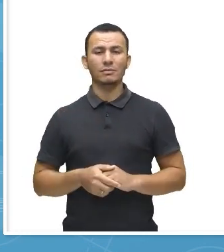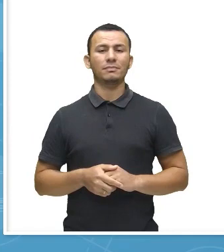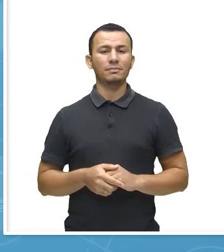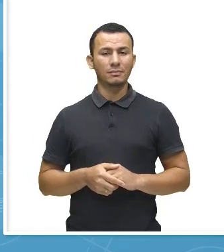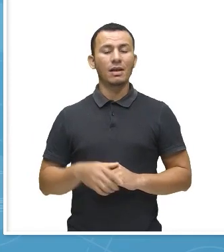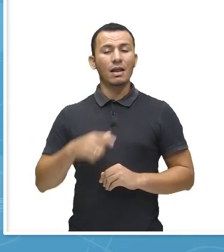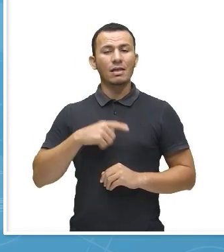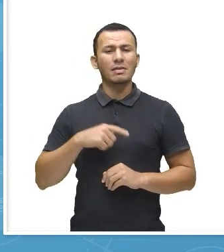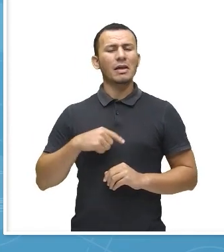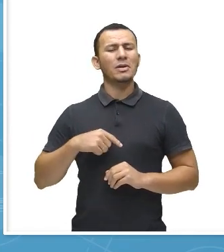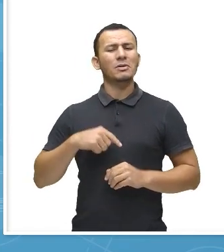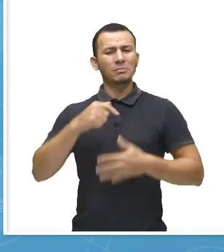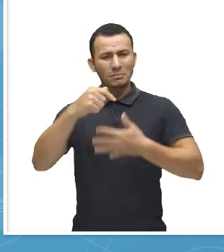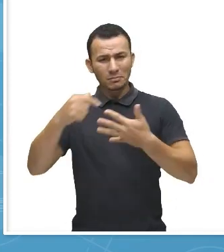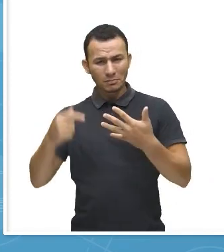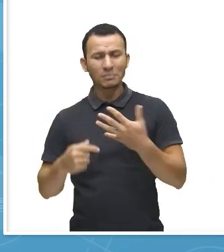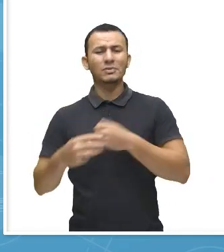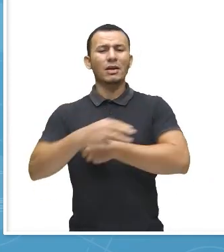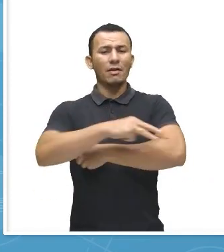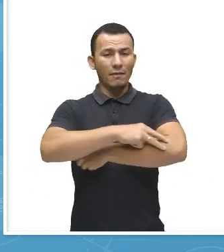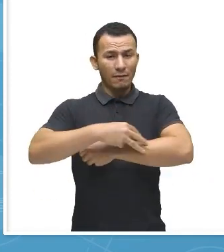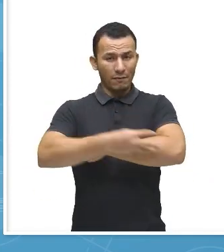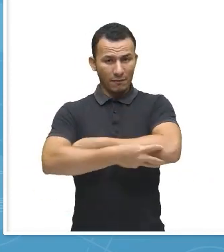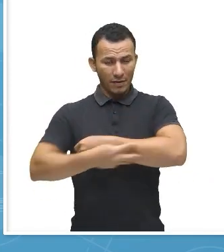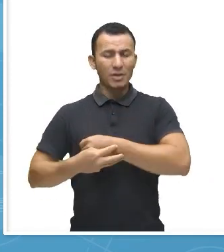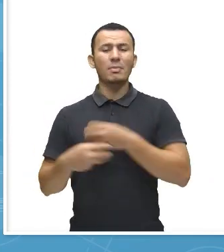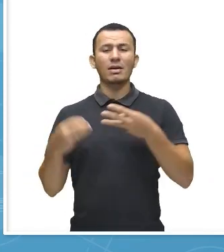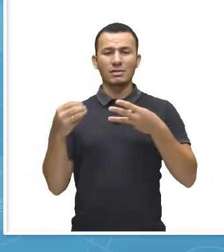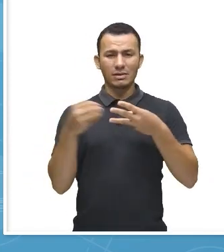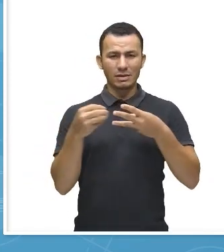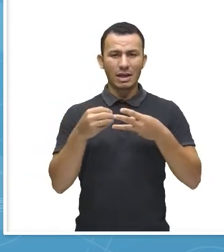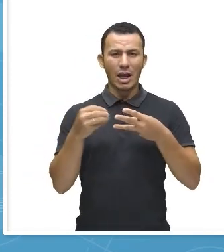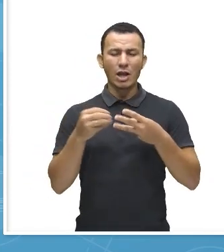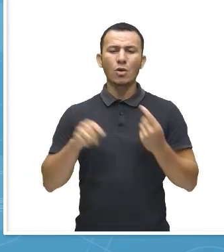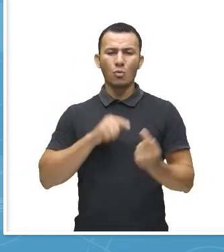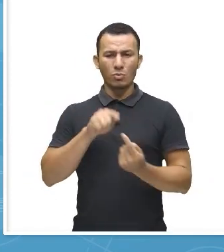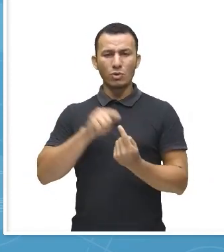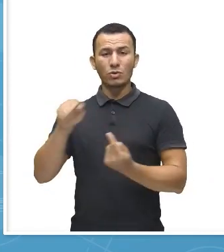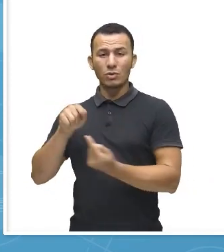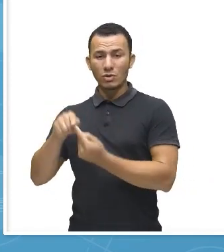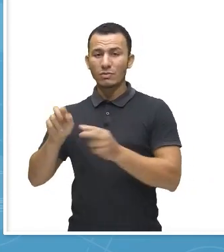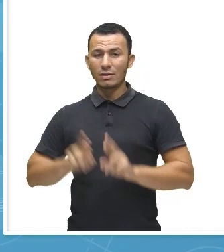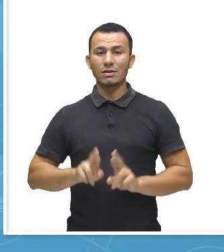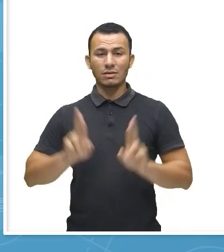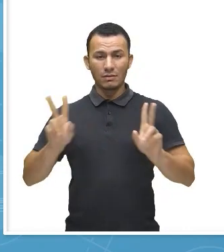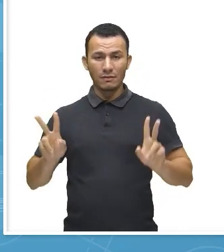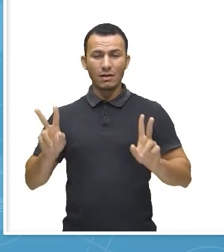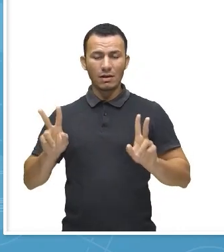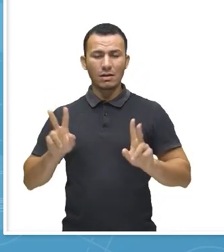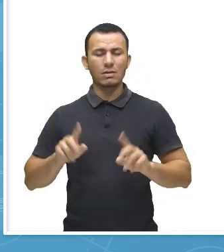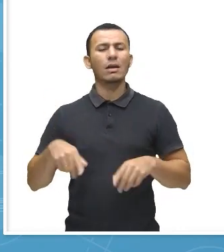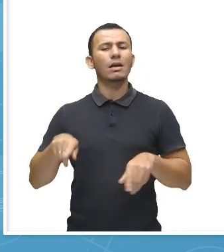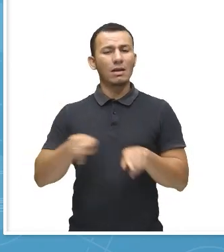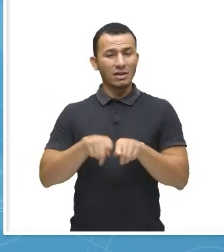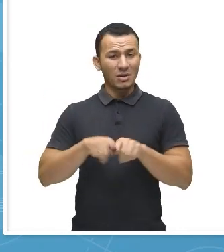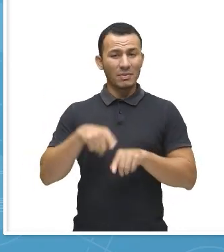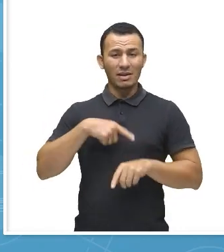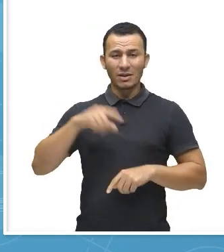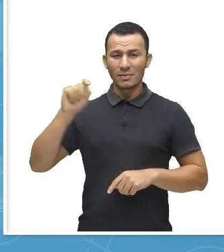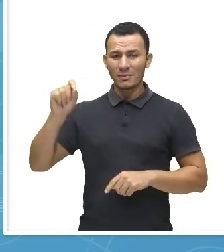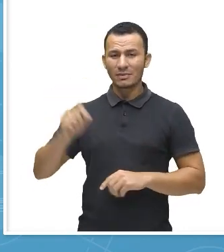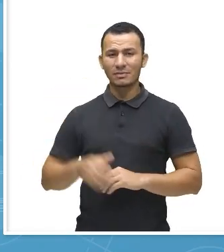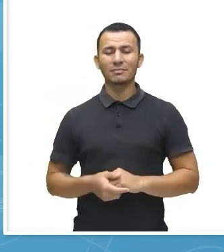ali de componentes, de fibras, de células, cada um deles com a sua função específica. Mas a gente vai encontrar também o tecido